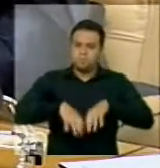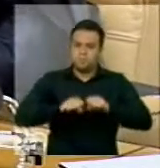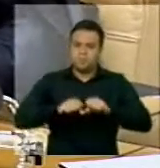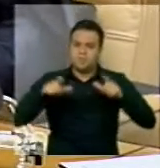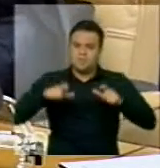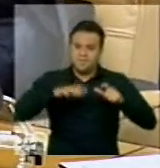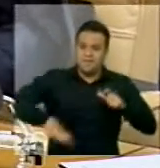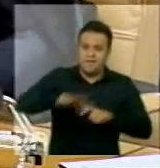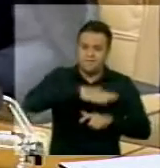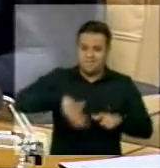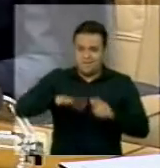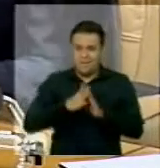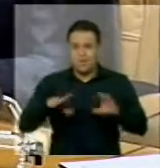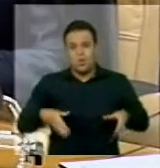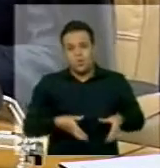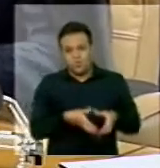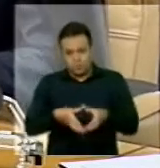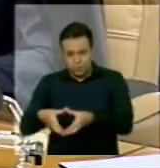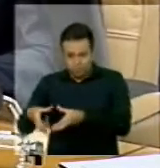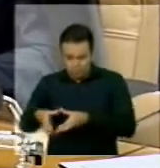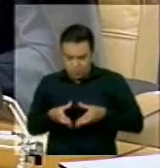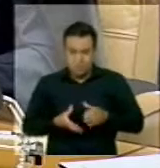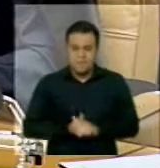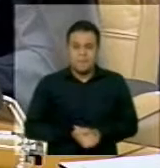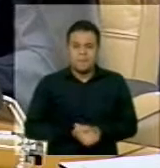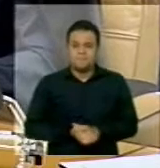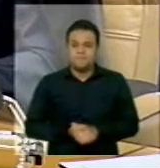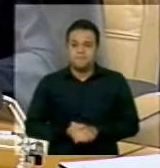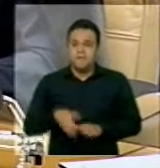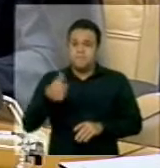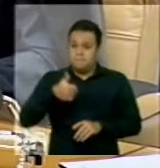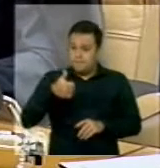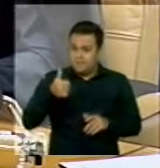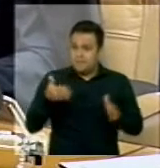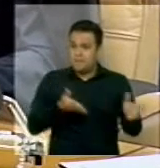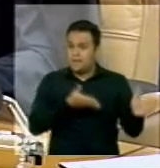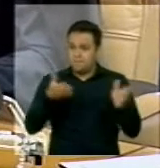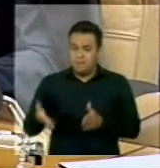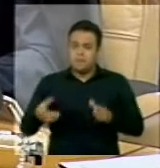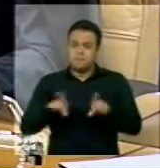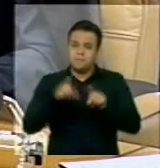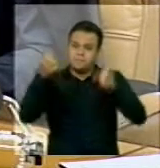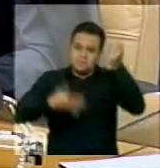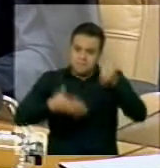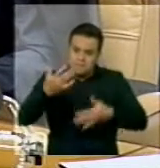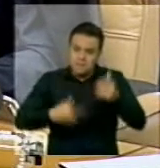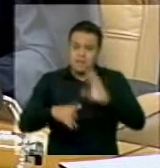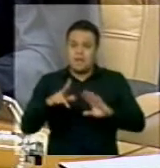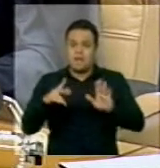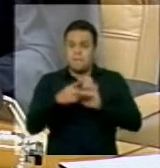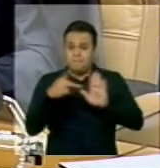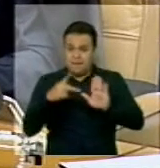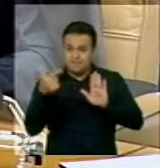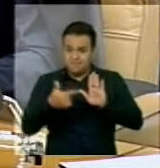terra por esses grupos. Assim, nesta primeira parte, vale dizer, o parágrafo 2º do artigo 4º da